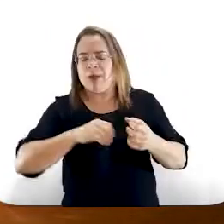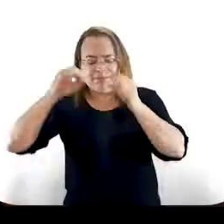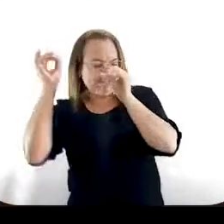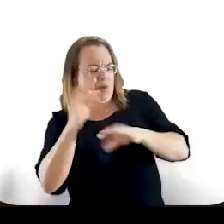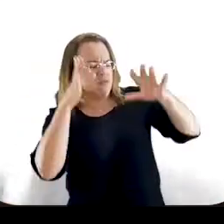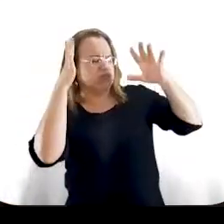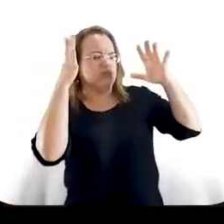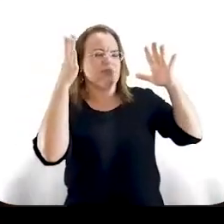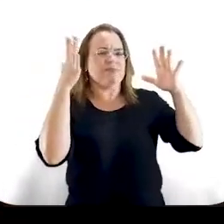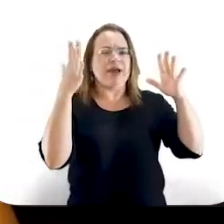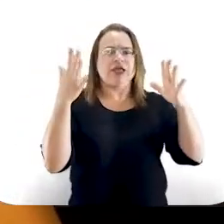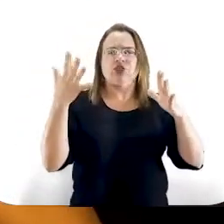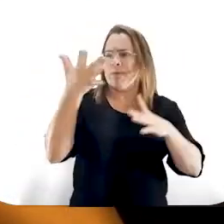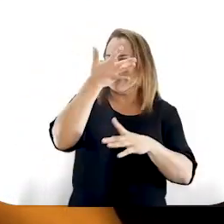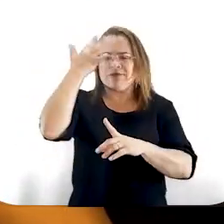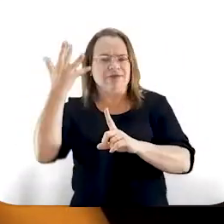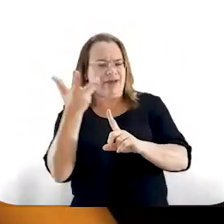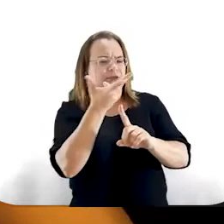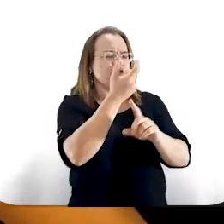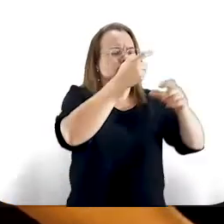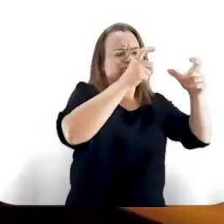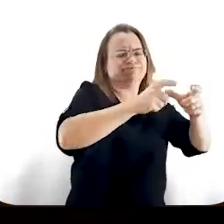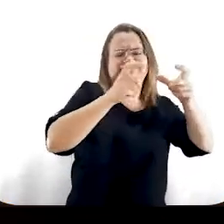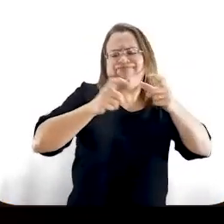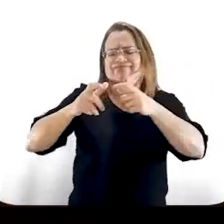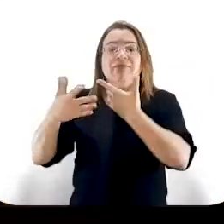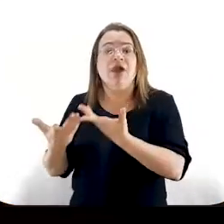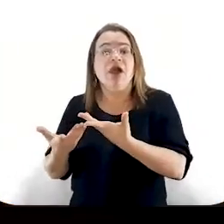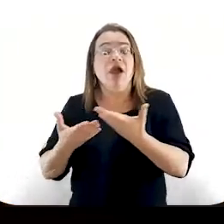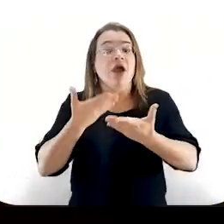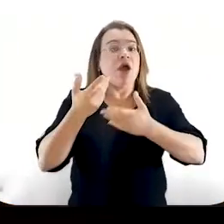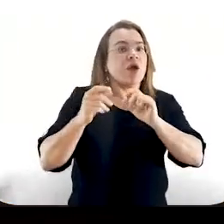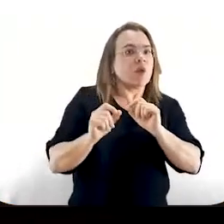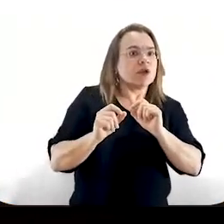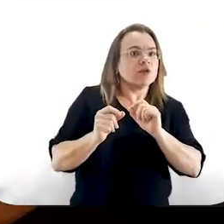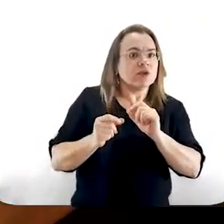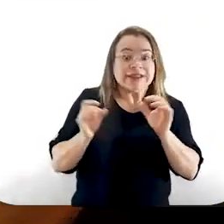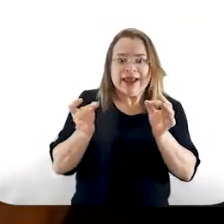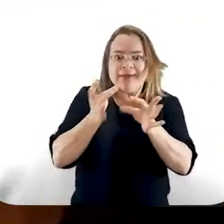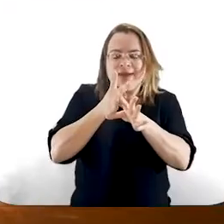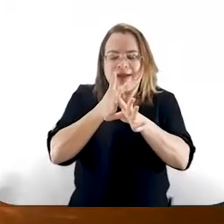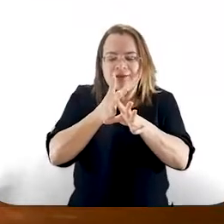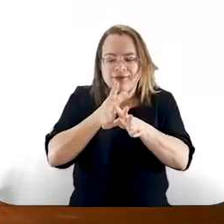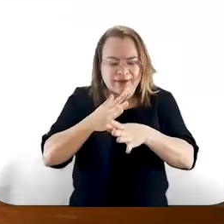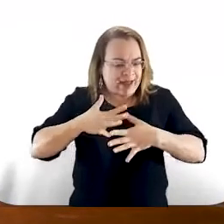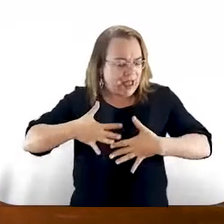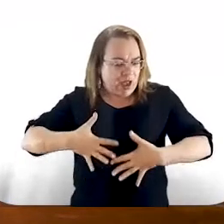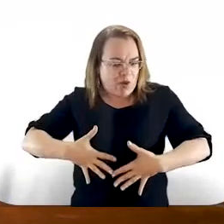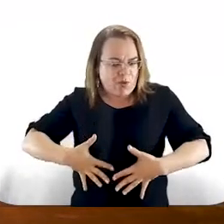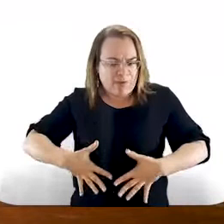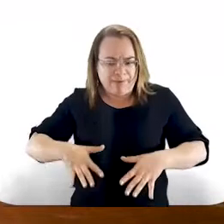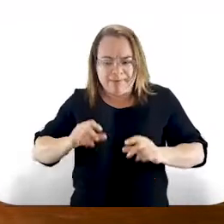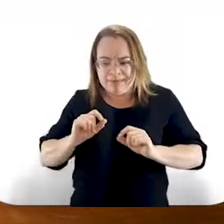eram artistas de todos os lugares. Quando a peça ficou pronta, foram levar lá,